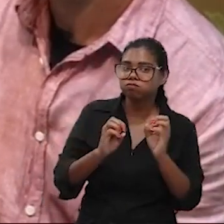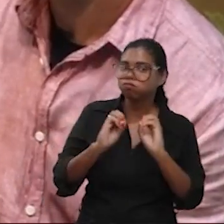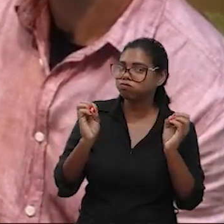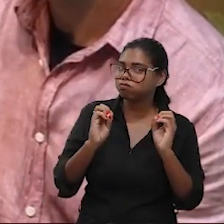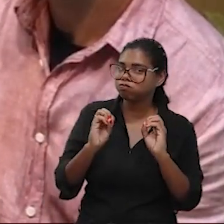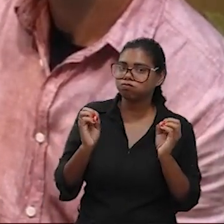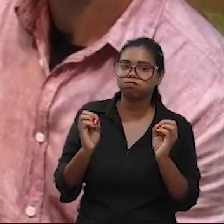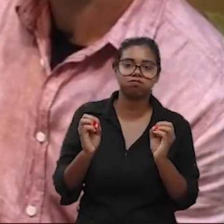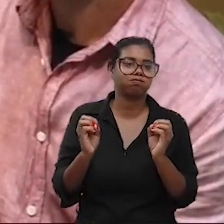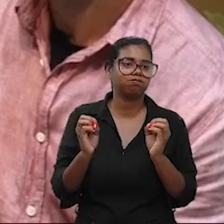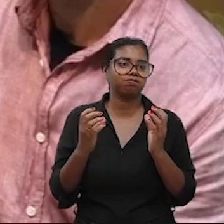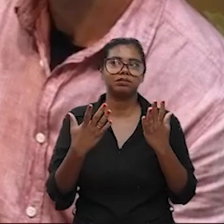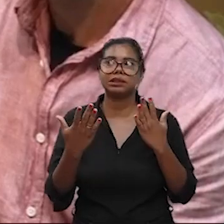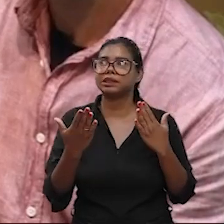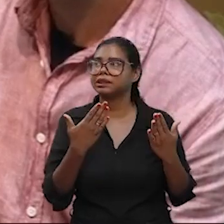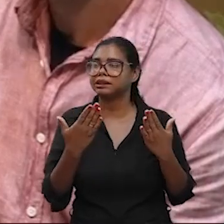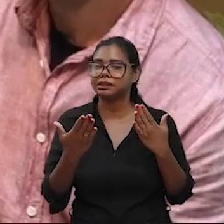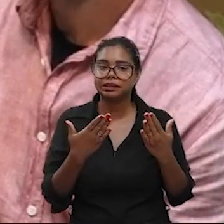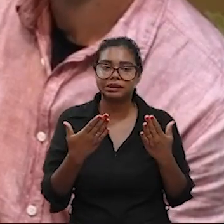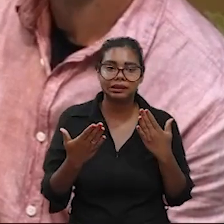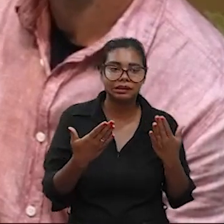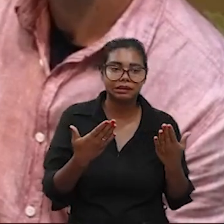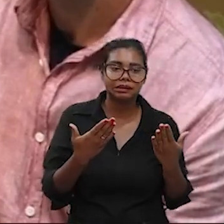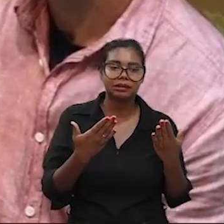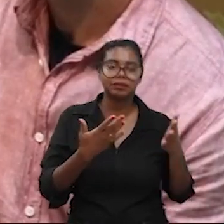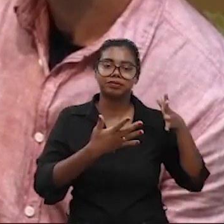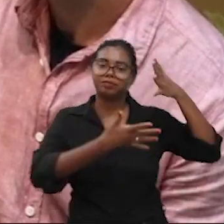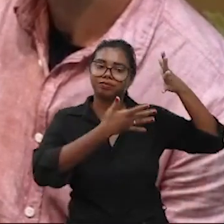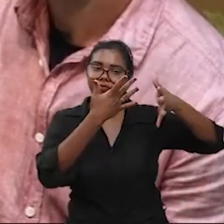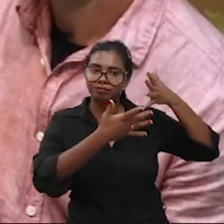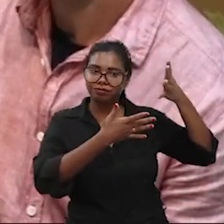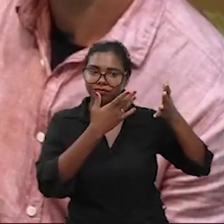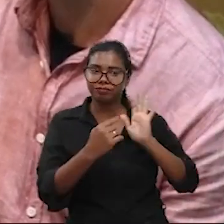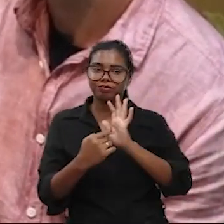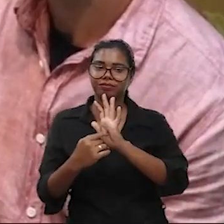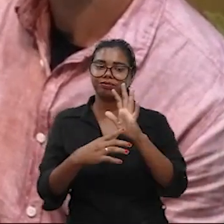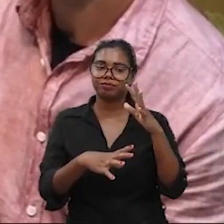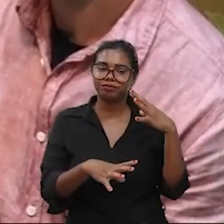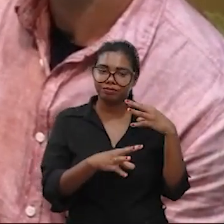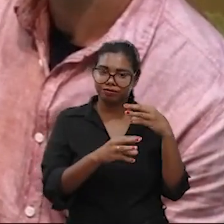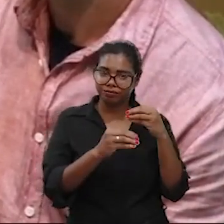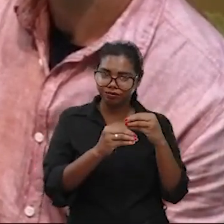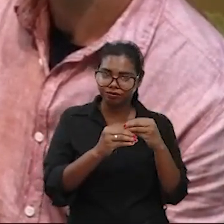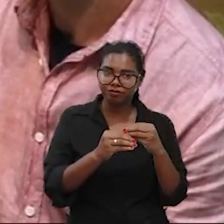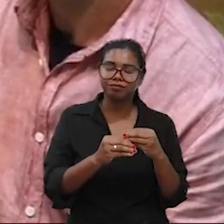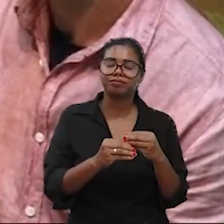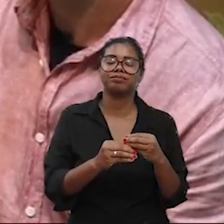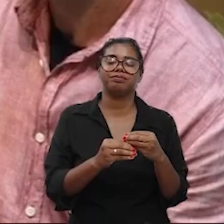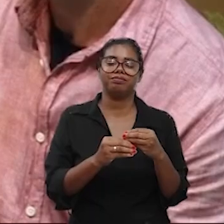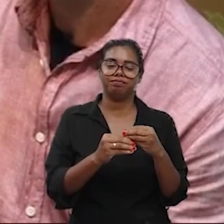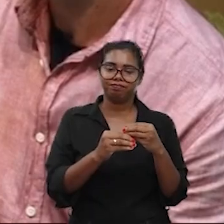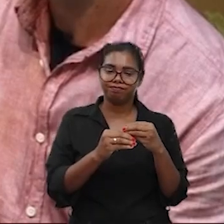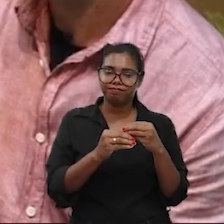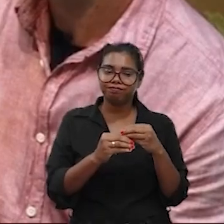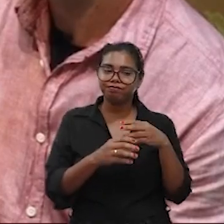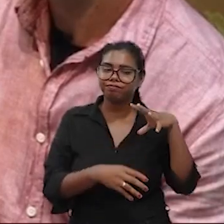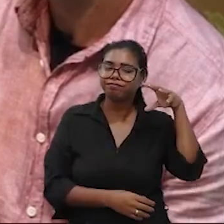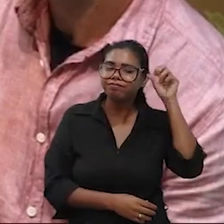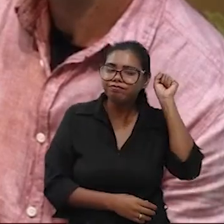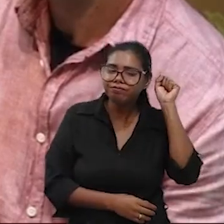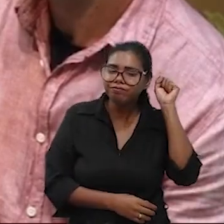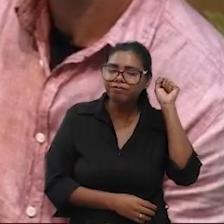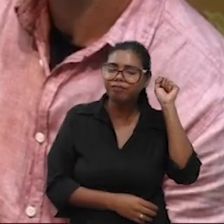essas comparações, né, com os sinais que a gente vai seguindo, querendo seguir, ao mesmo tempo que escuta. Então,